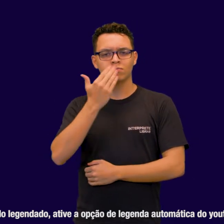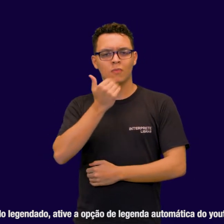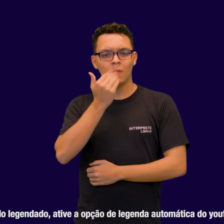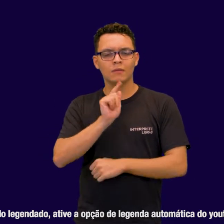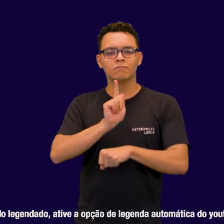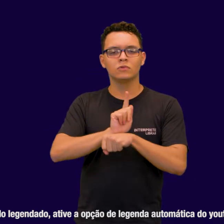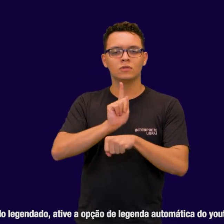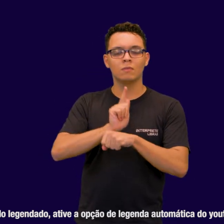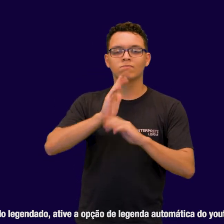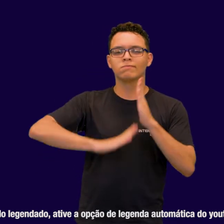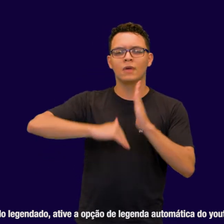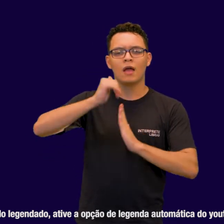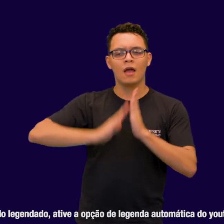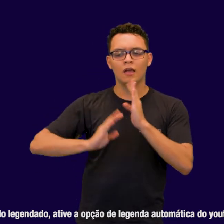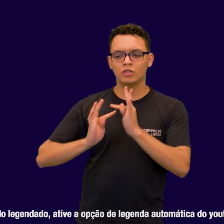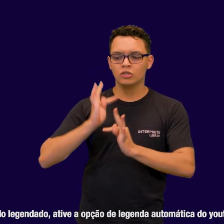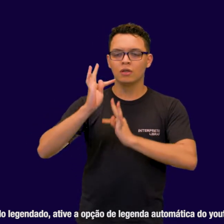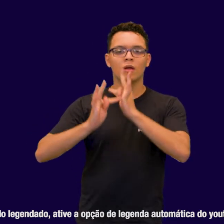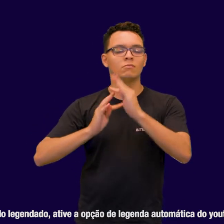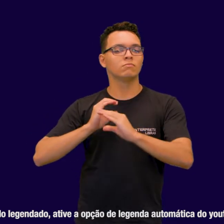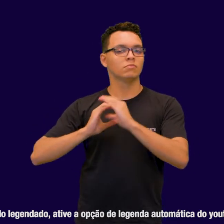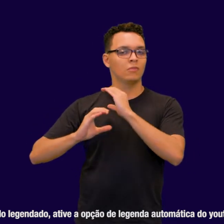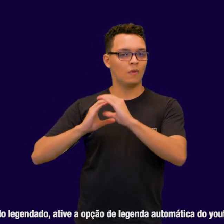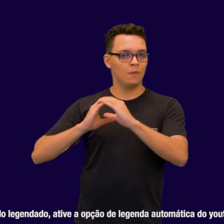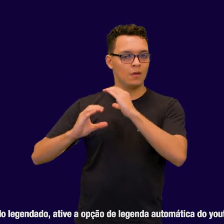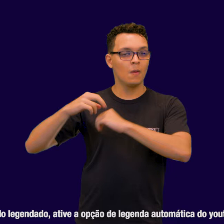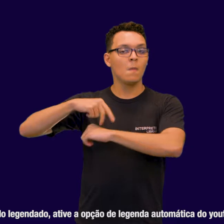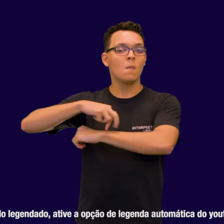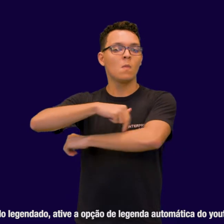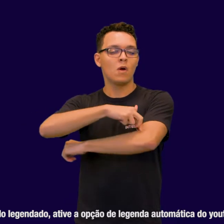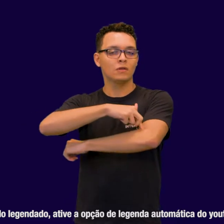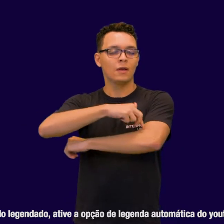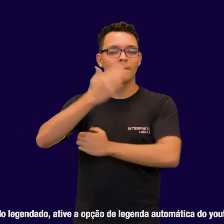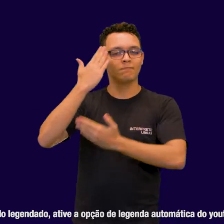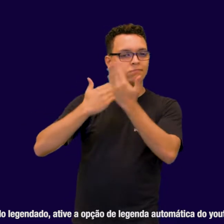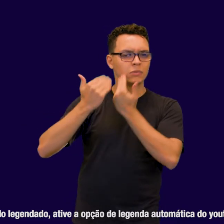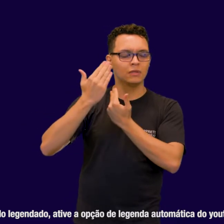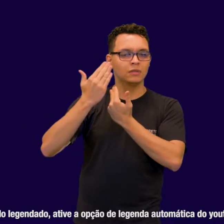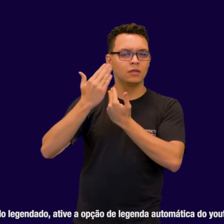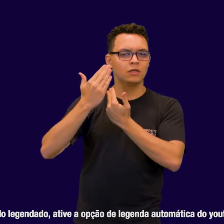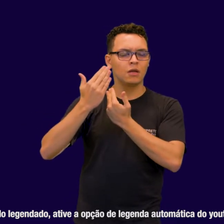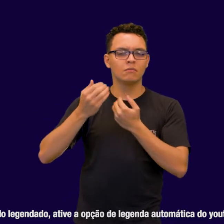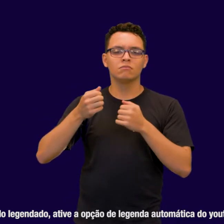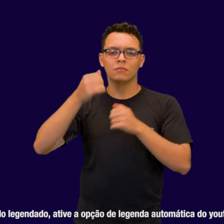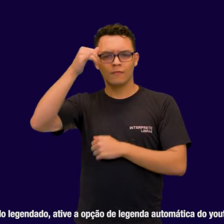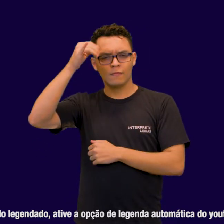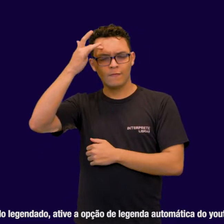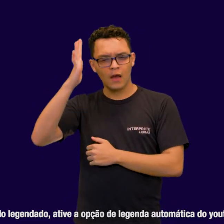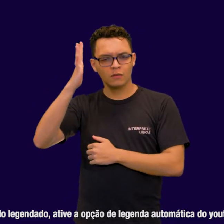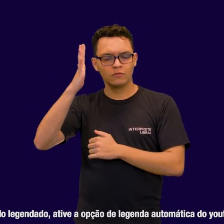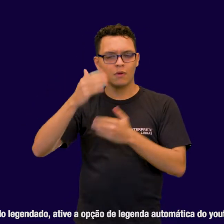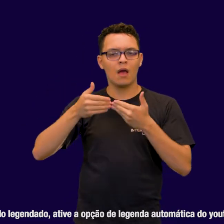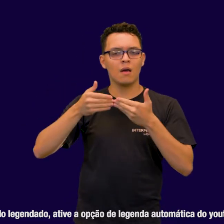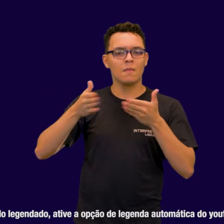gestão, arte, tecnologia, comunicação, moda e beleza, de forma leve, descontraída